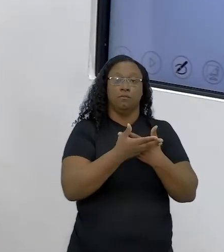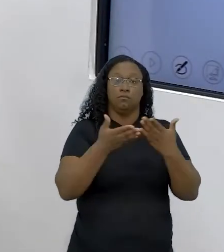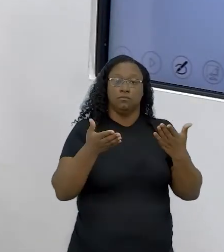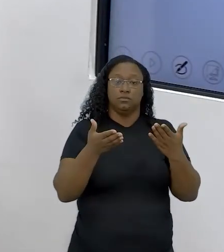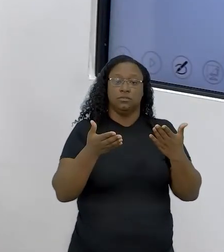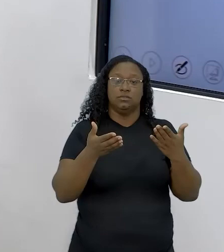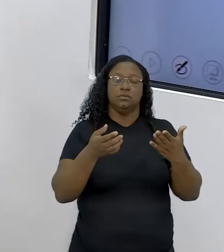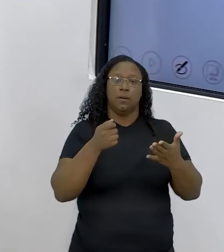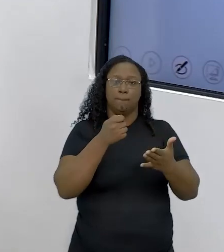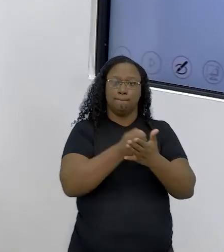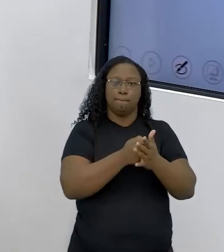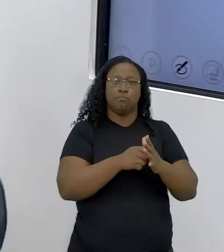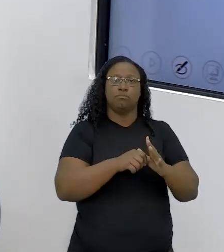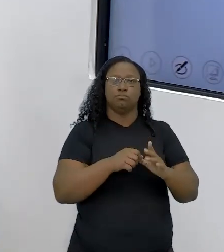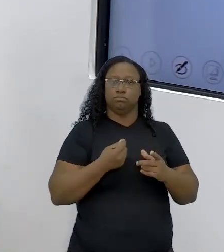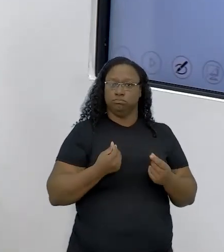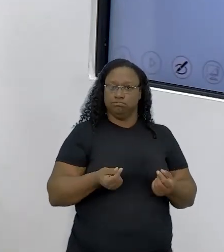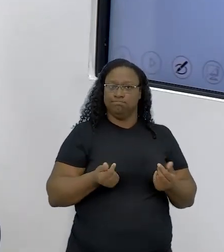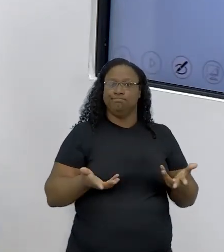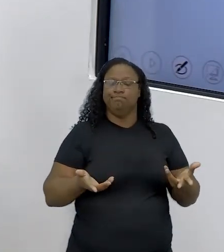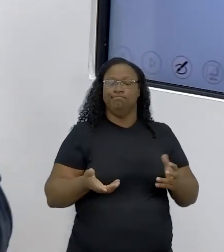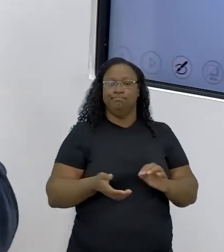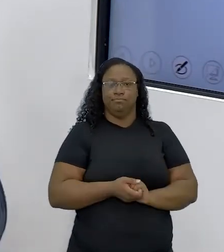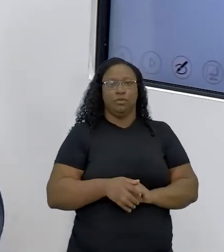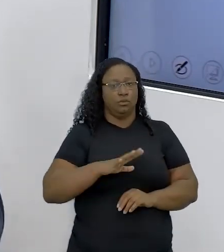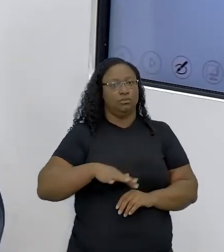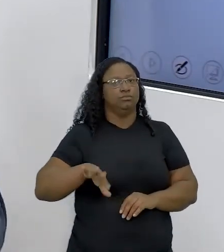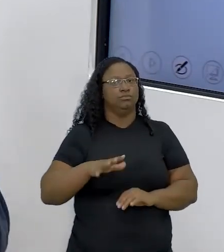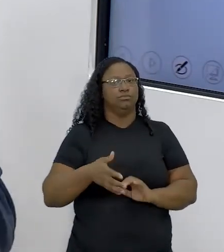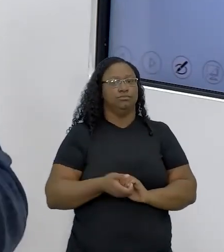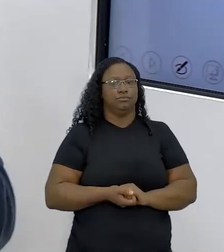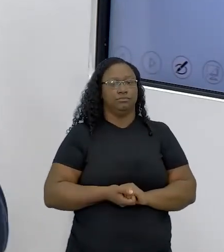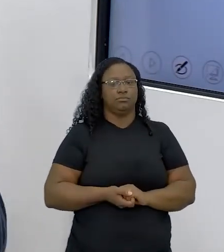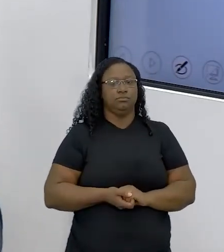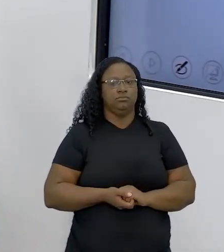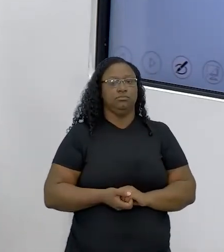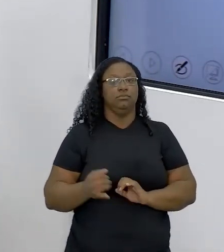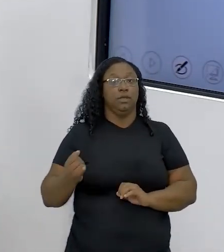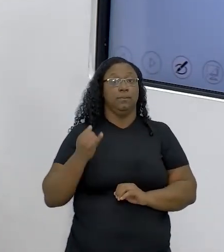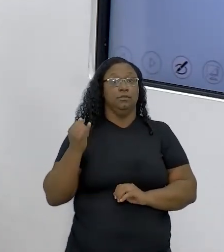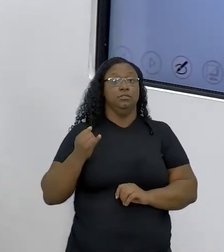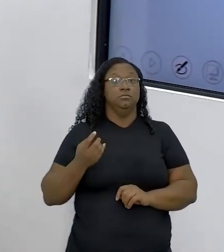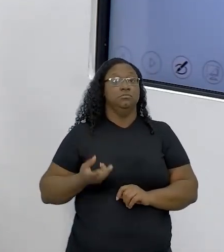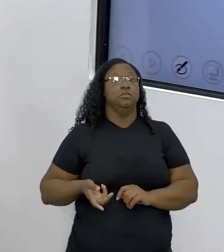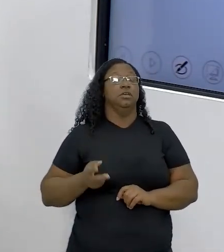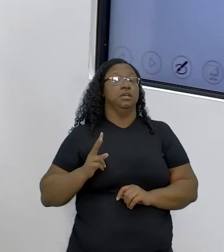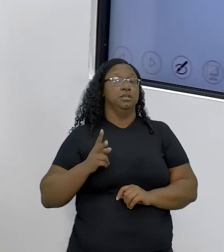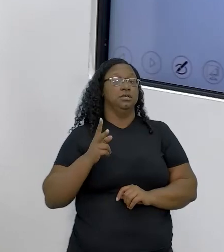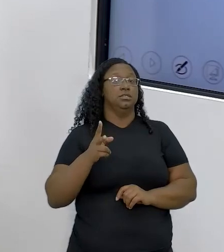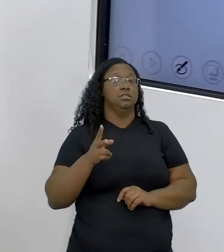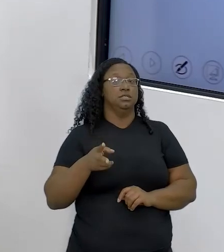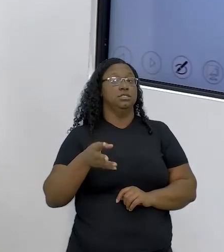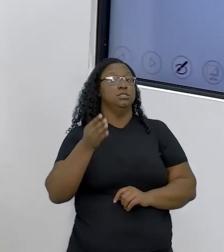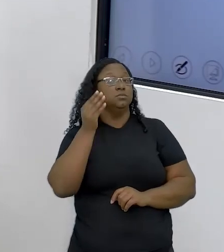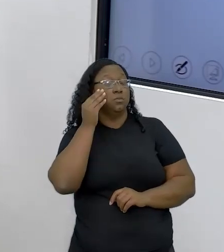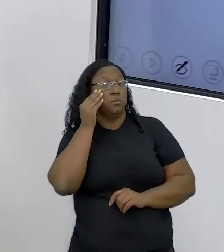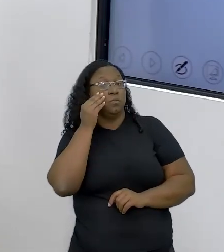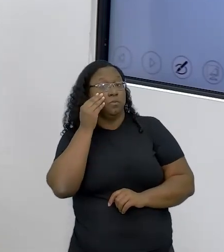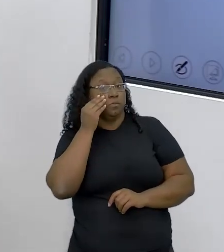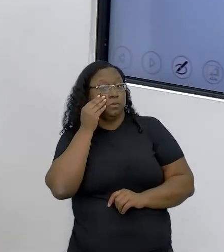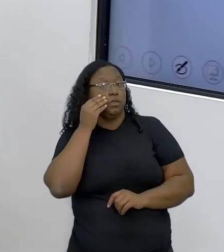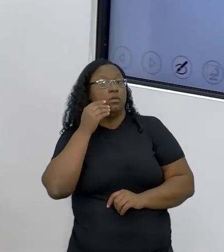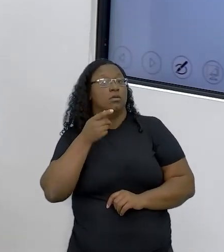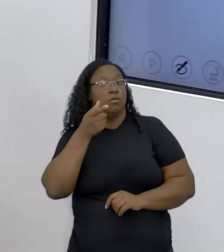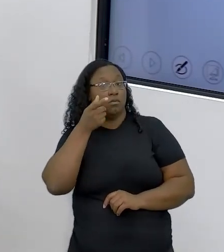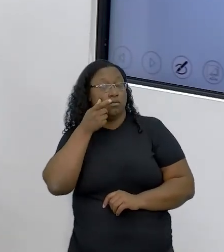é pagador de imposto e tudo mais, né? Por isso é importante você ficar por dentro, né? Porque será que ficam me cobrando mais caro na conta